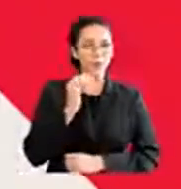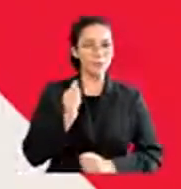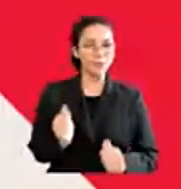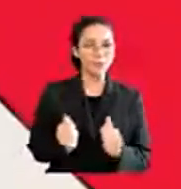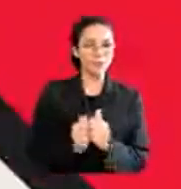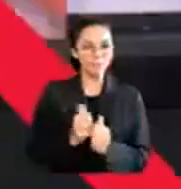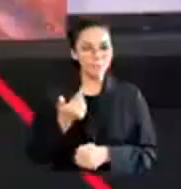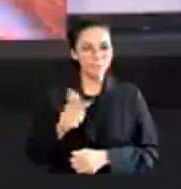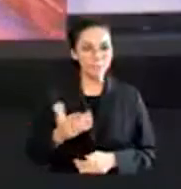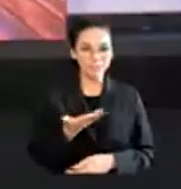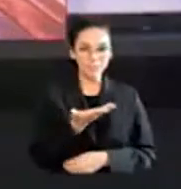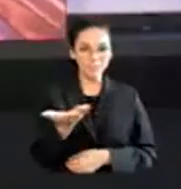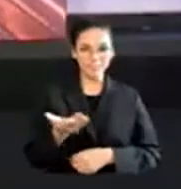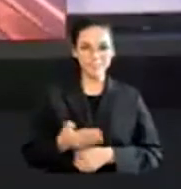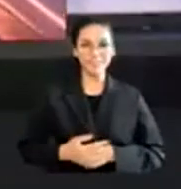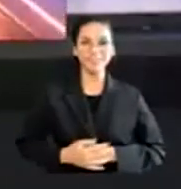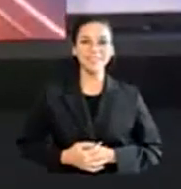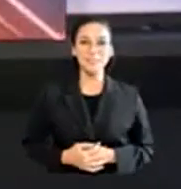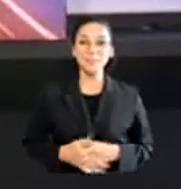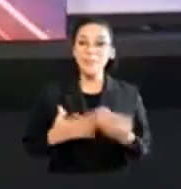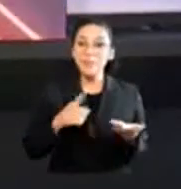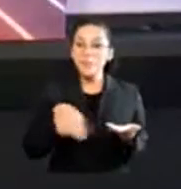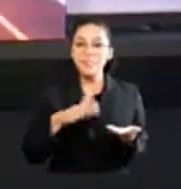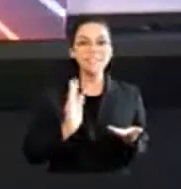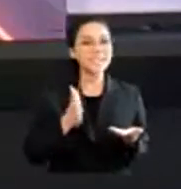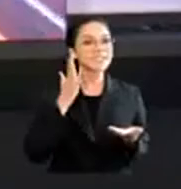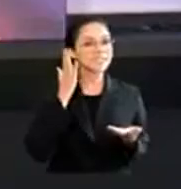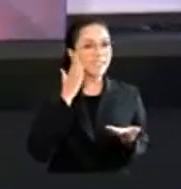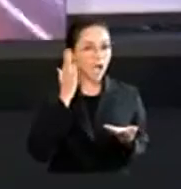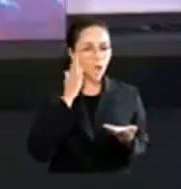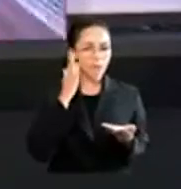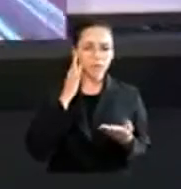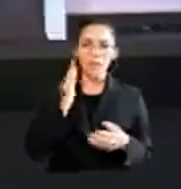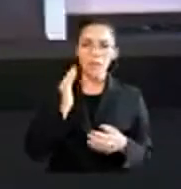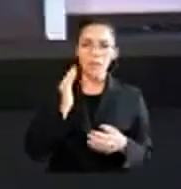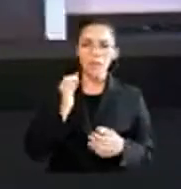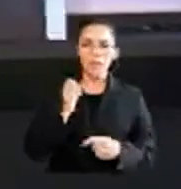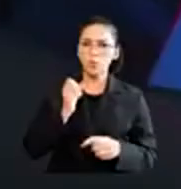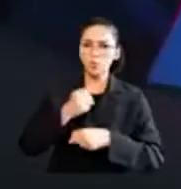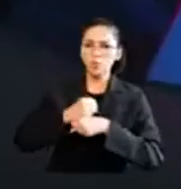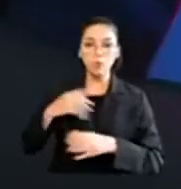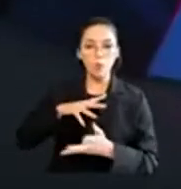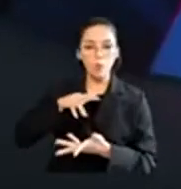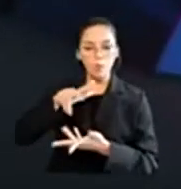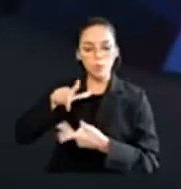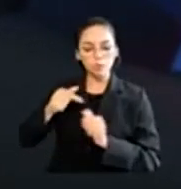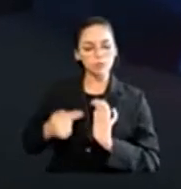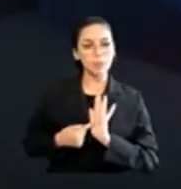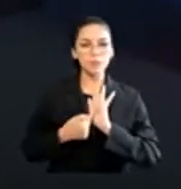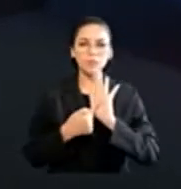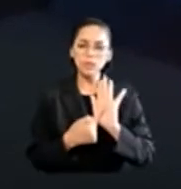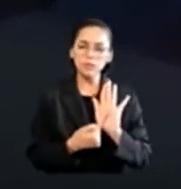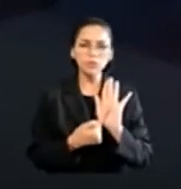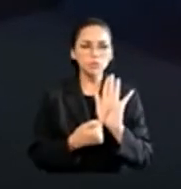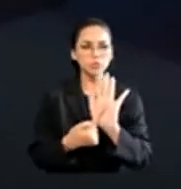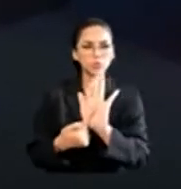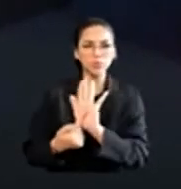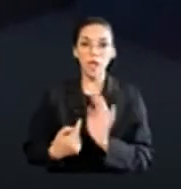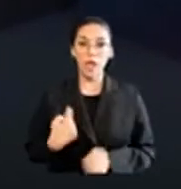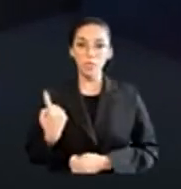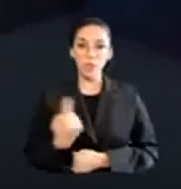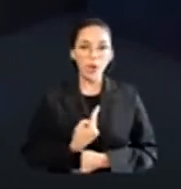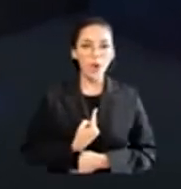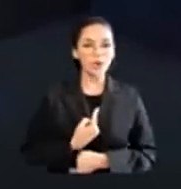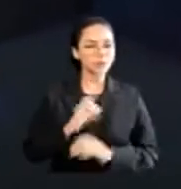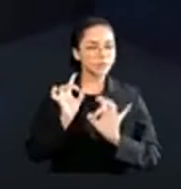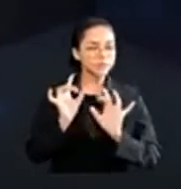vocês. Como vocês sabem, nos últimos anos, o mundo tem nos apresentado, especialmente a nós do setor